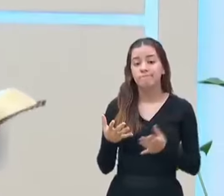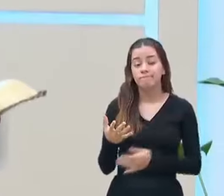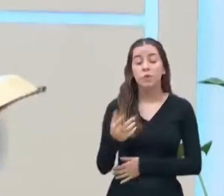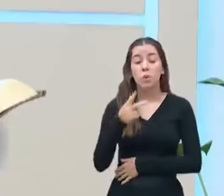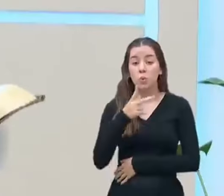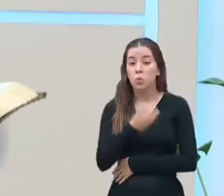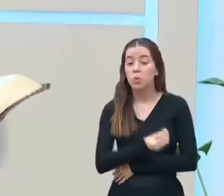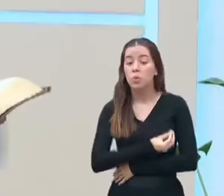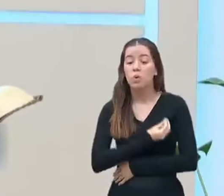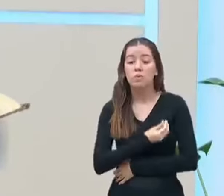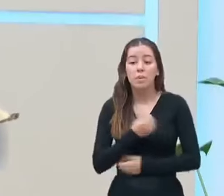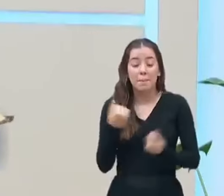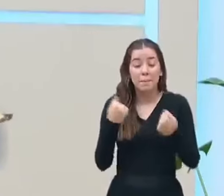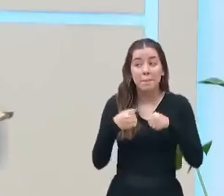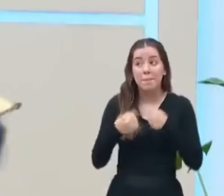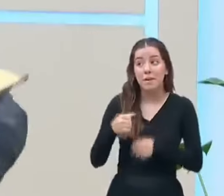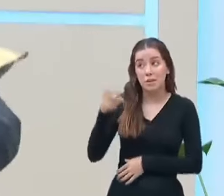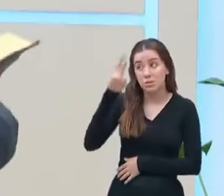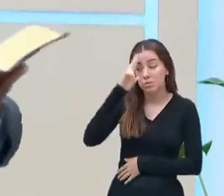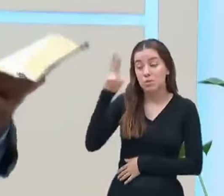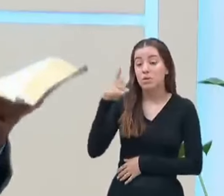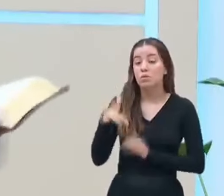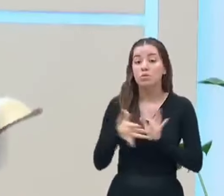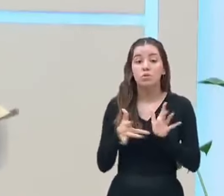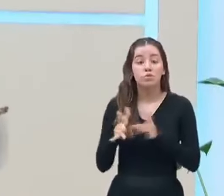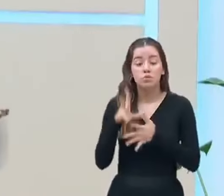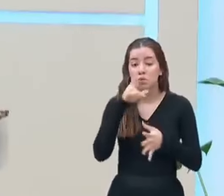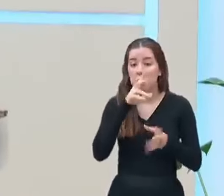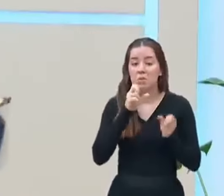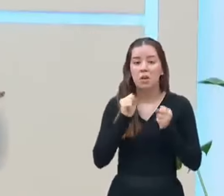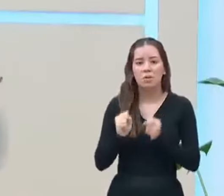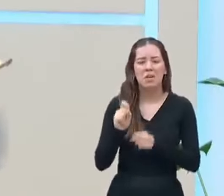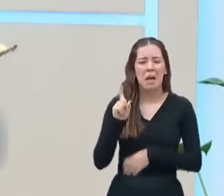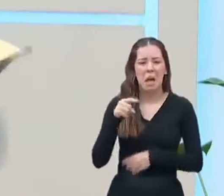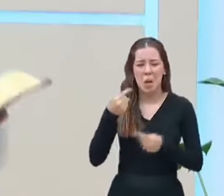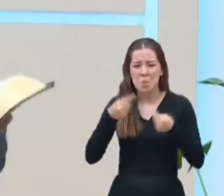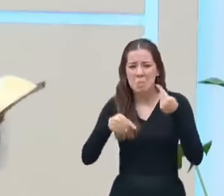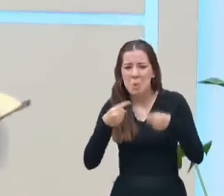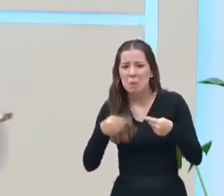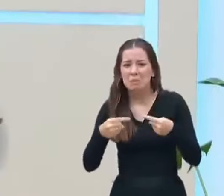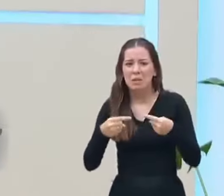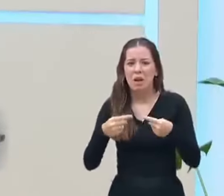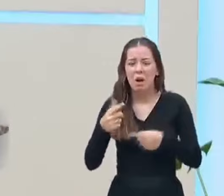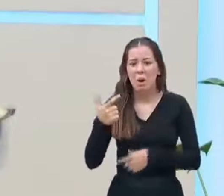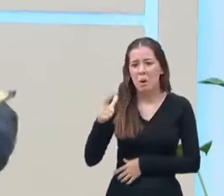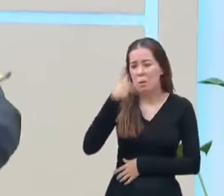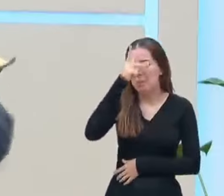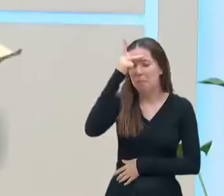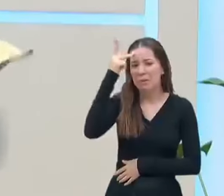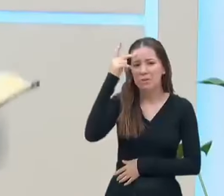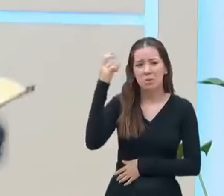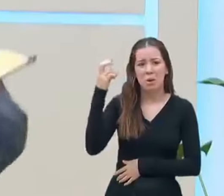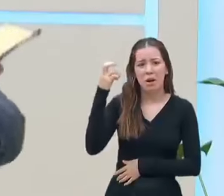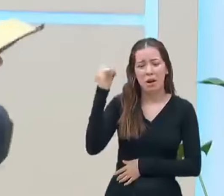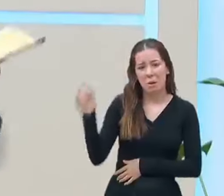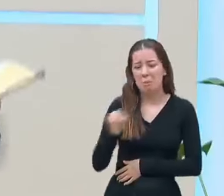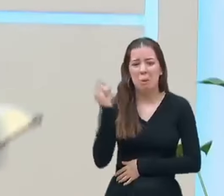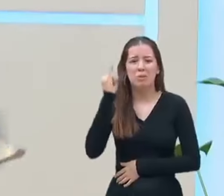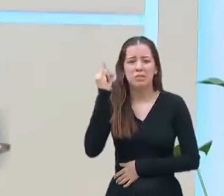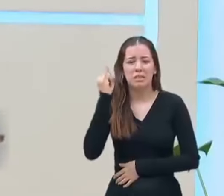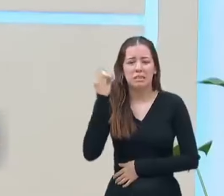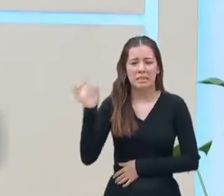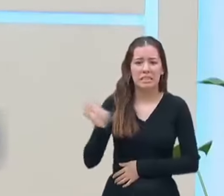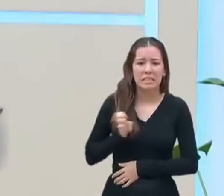o poder de Jesus, rapaz. Não são os políticos, não são as autoridades, não são os homens que